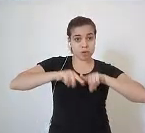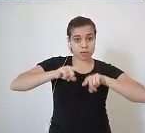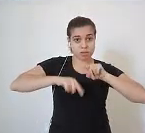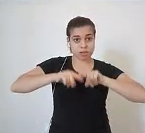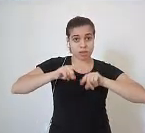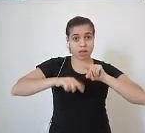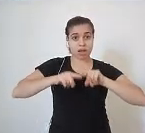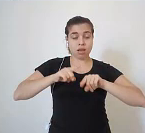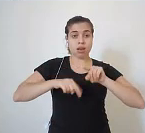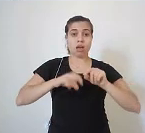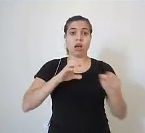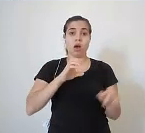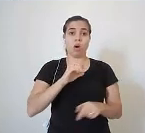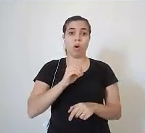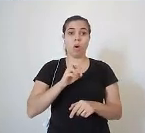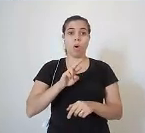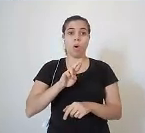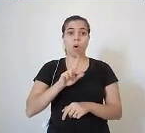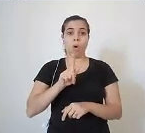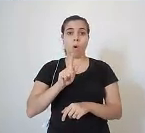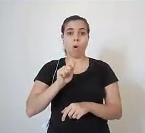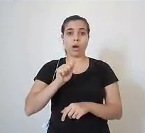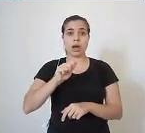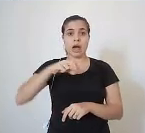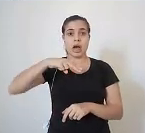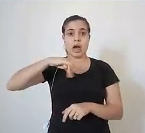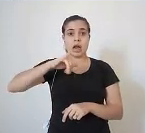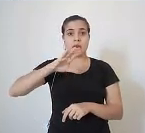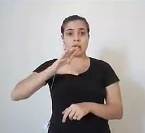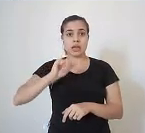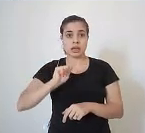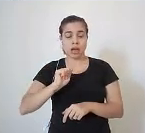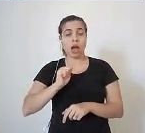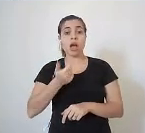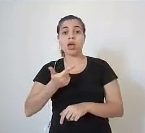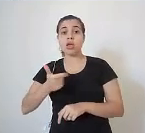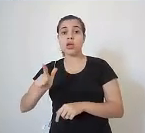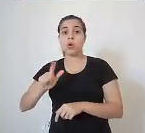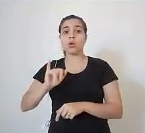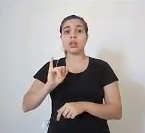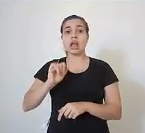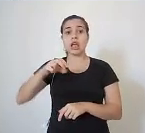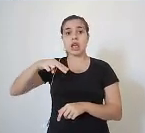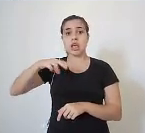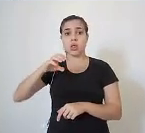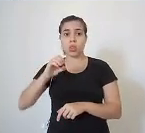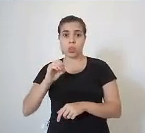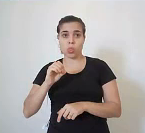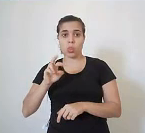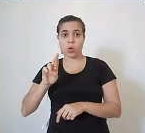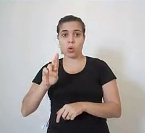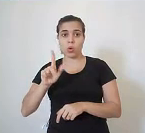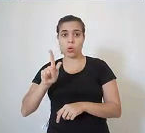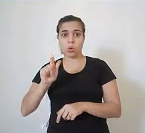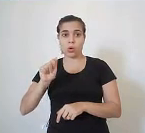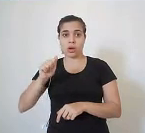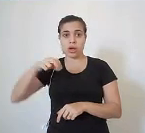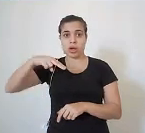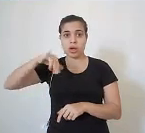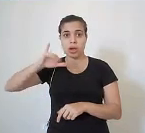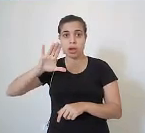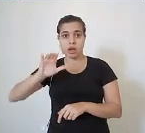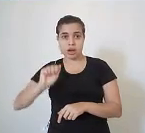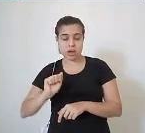remineralização, né, de transformação da matéria orgânica em inorgânica. Passível essa